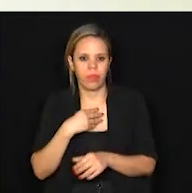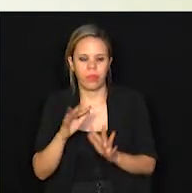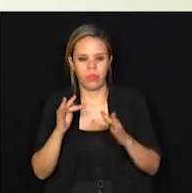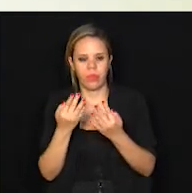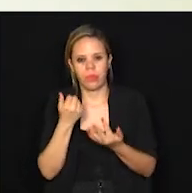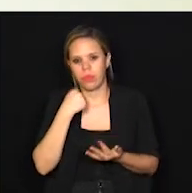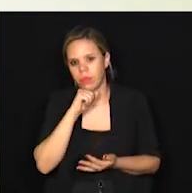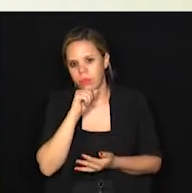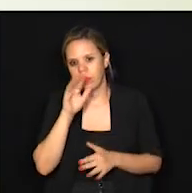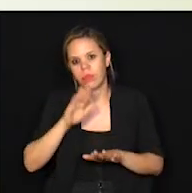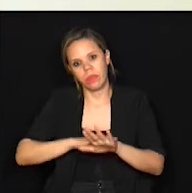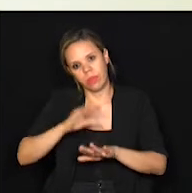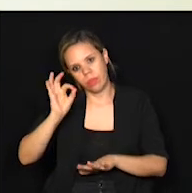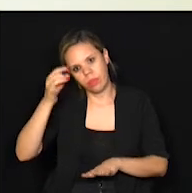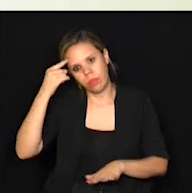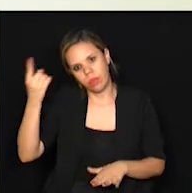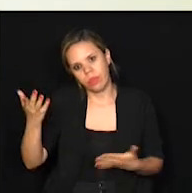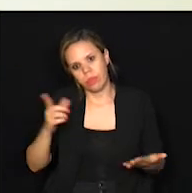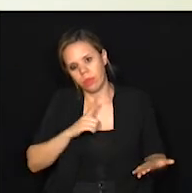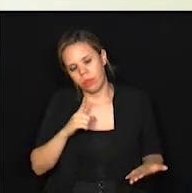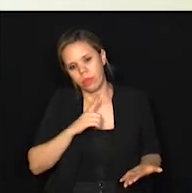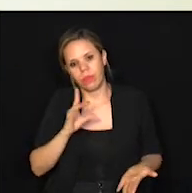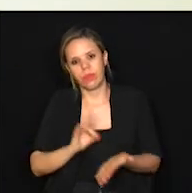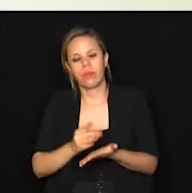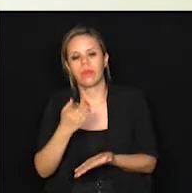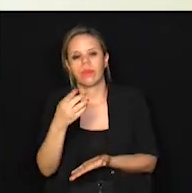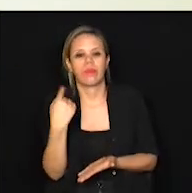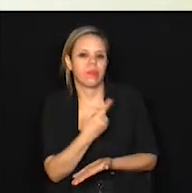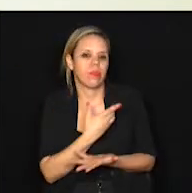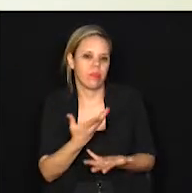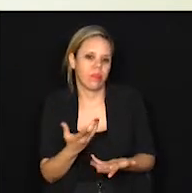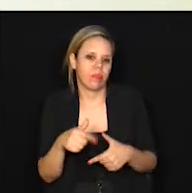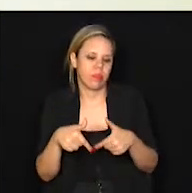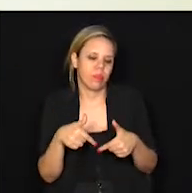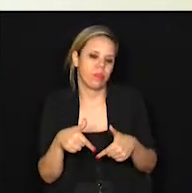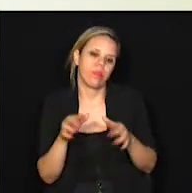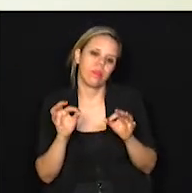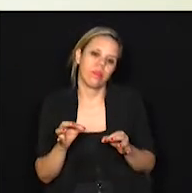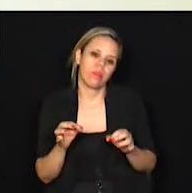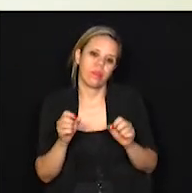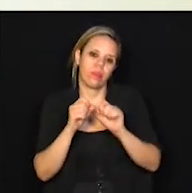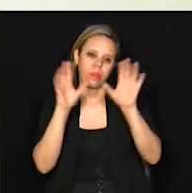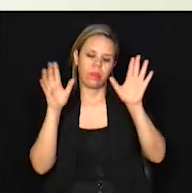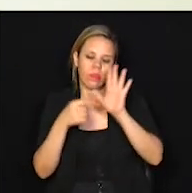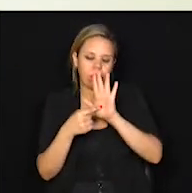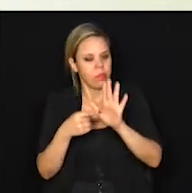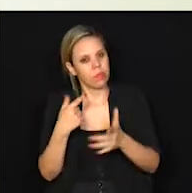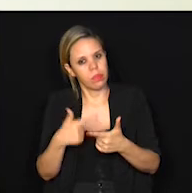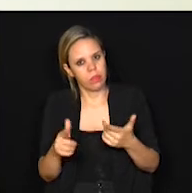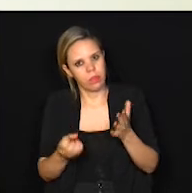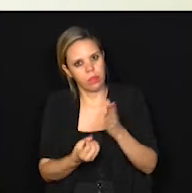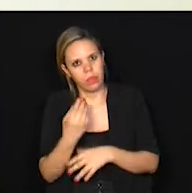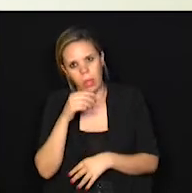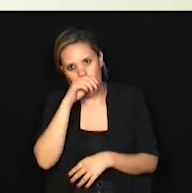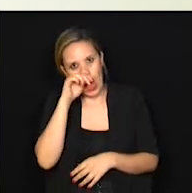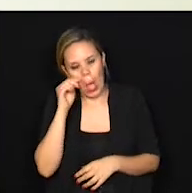temos. Mas quem tiver interesse, ela está à disposição. Eles fizeram uma carta aberta à comunidade e eles estão à inteira